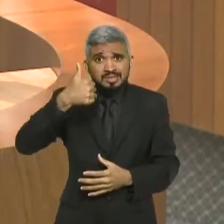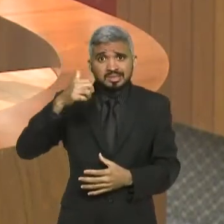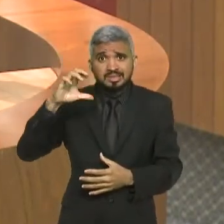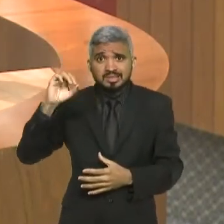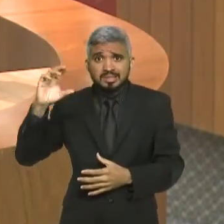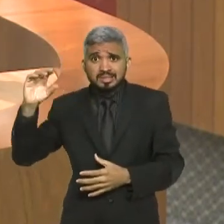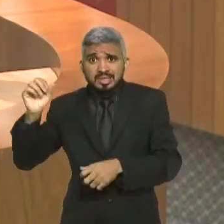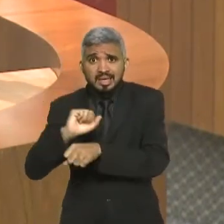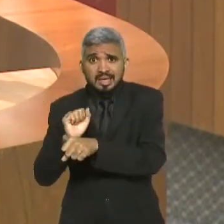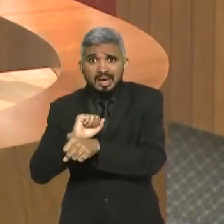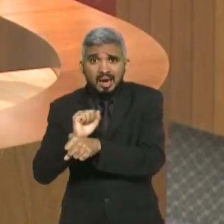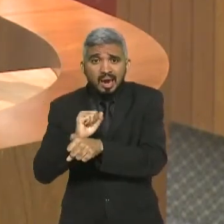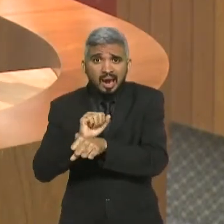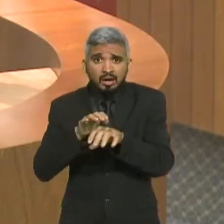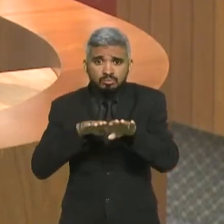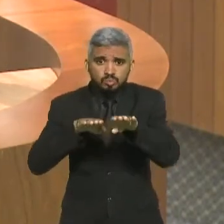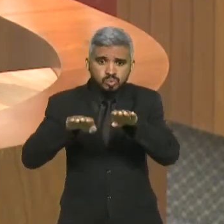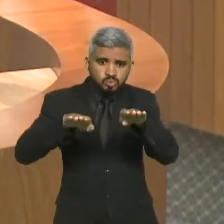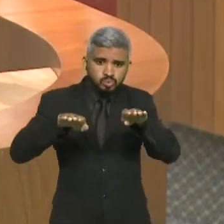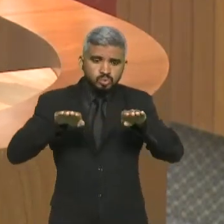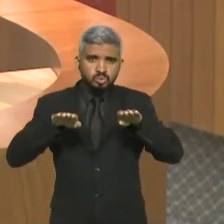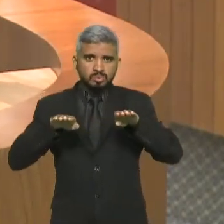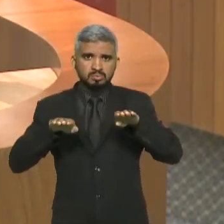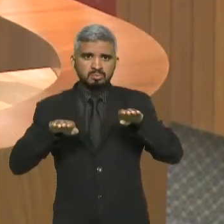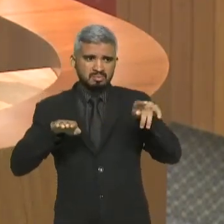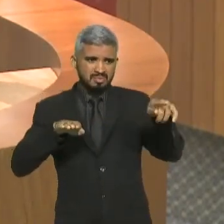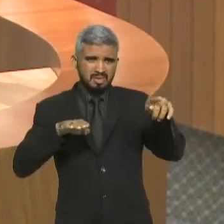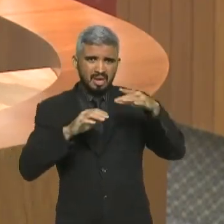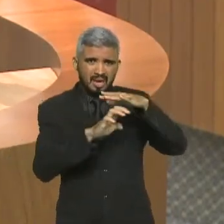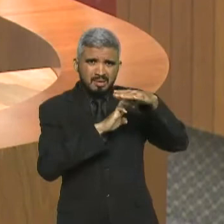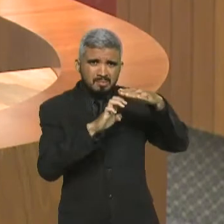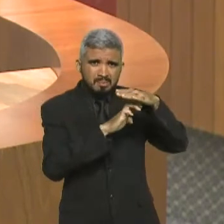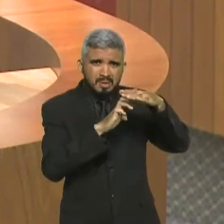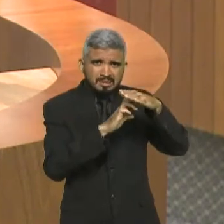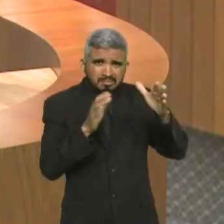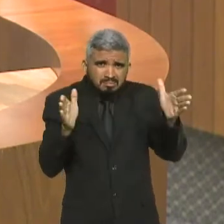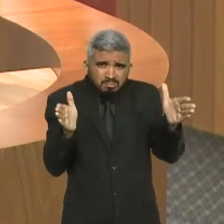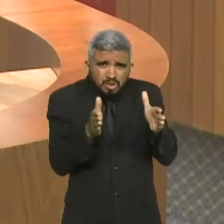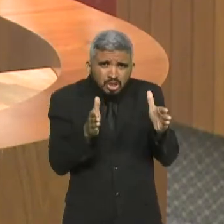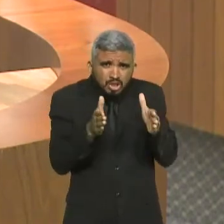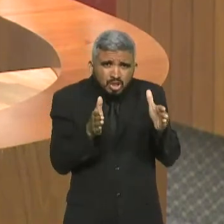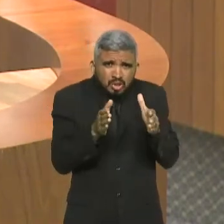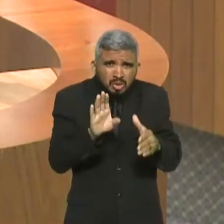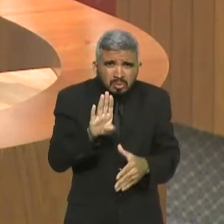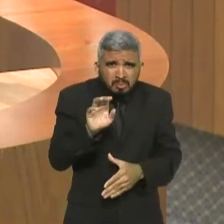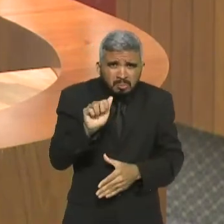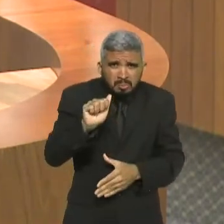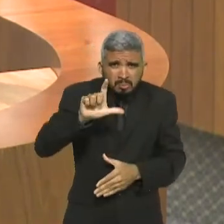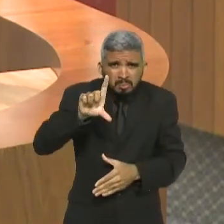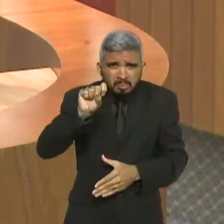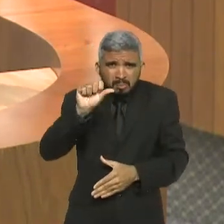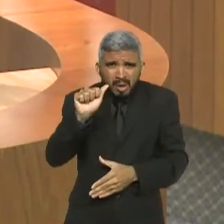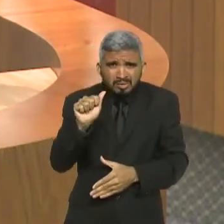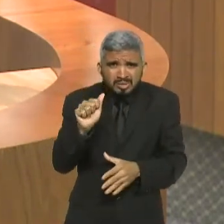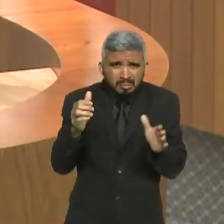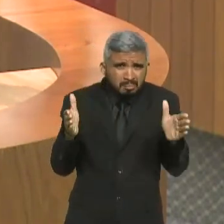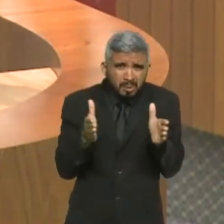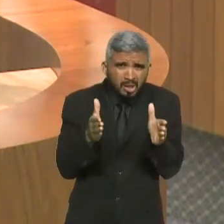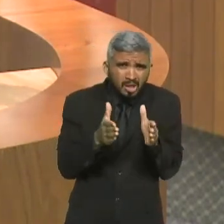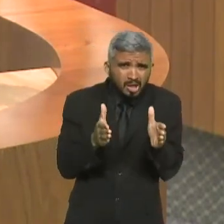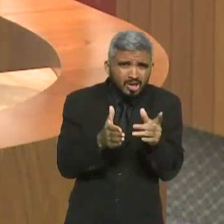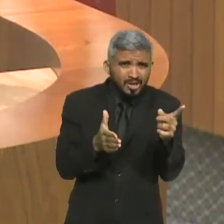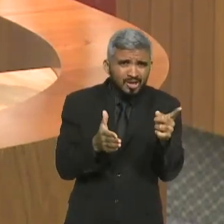tem uma balsa. Uma balsa para transportar 44 pessoas. Não